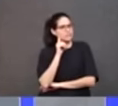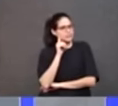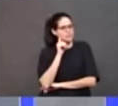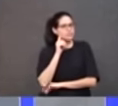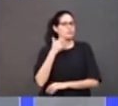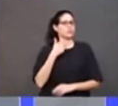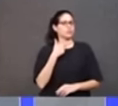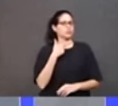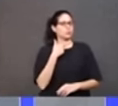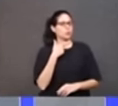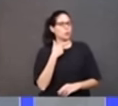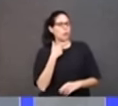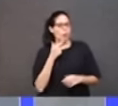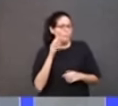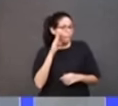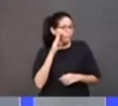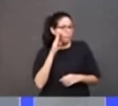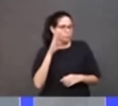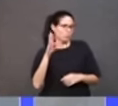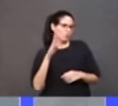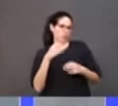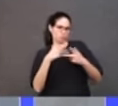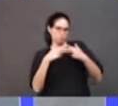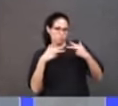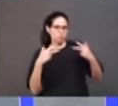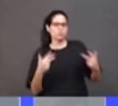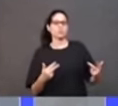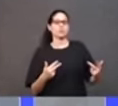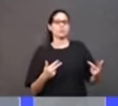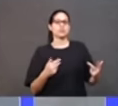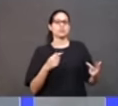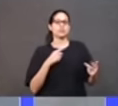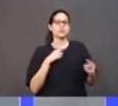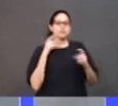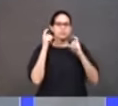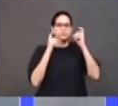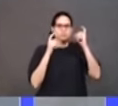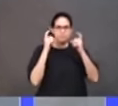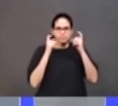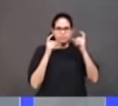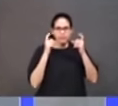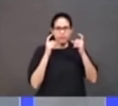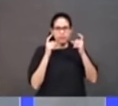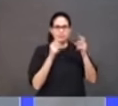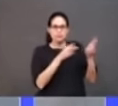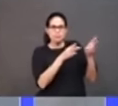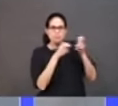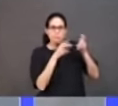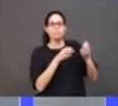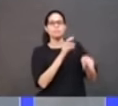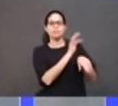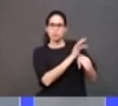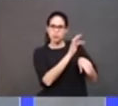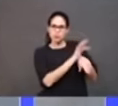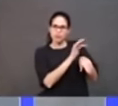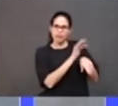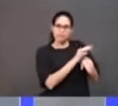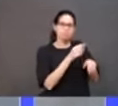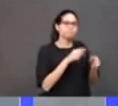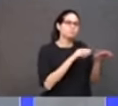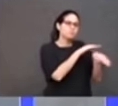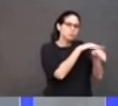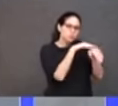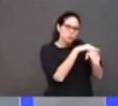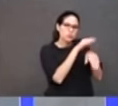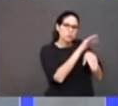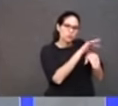dos grandes questionamentos que foram colocados, por exemplo, pelos técnicos administrativos que compõem o grupo que